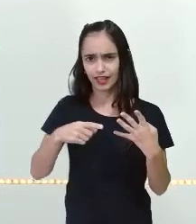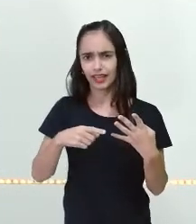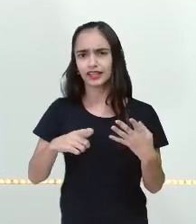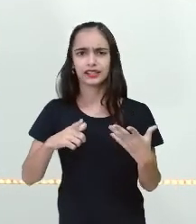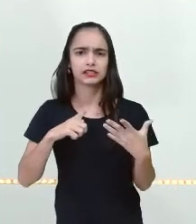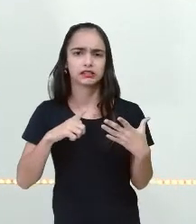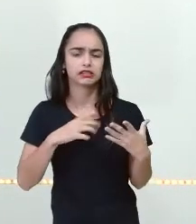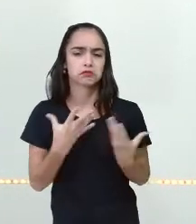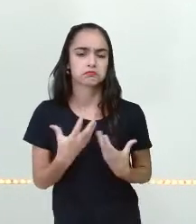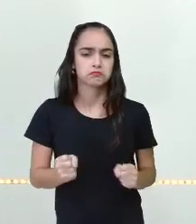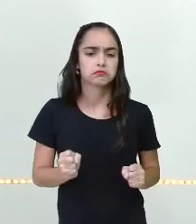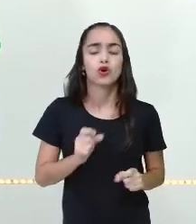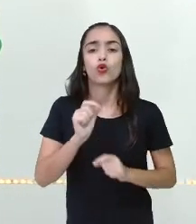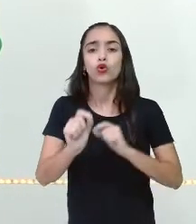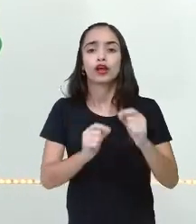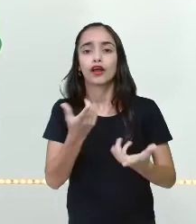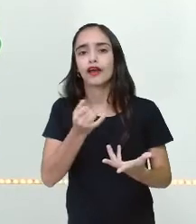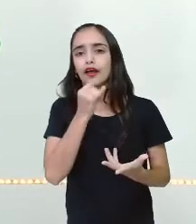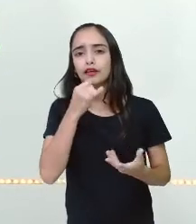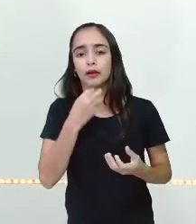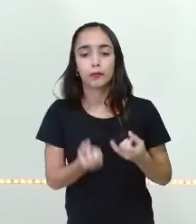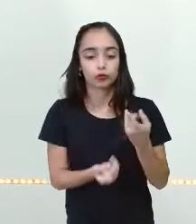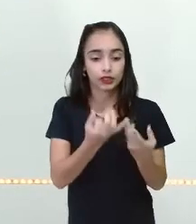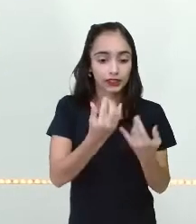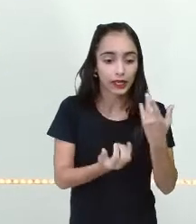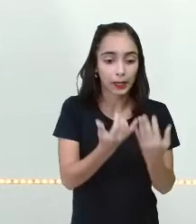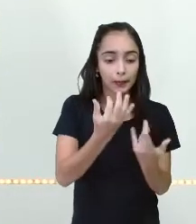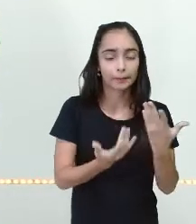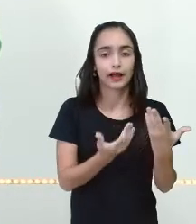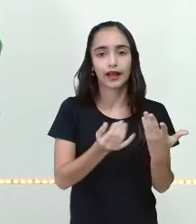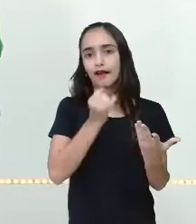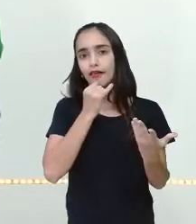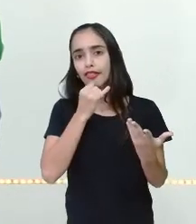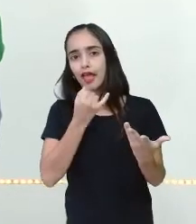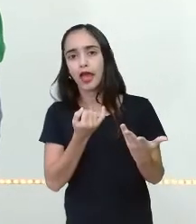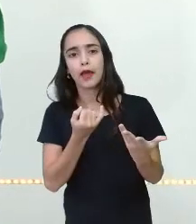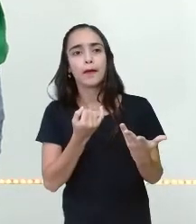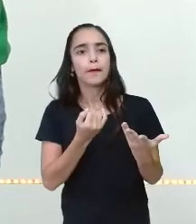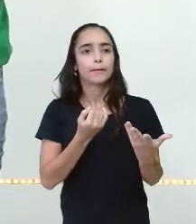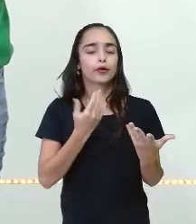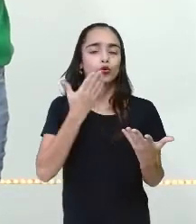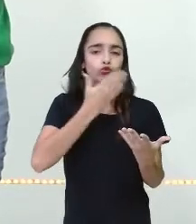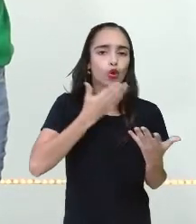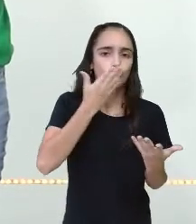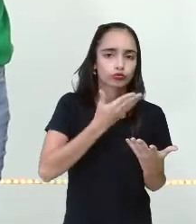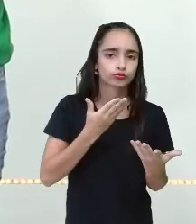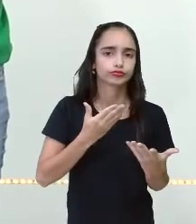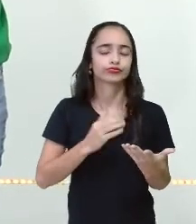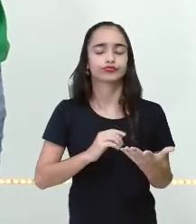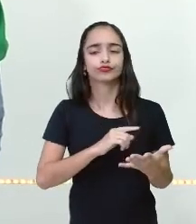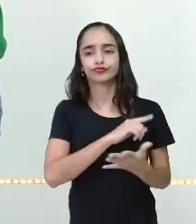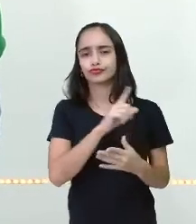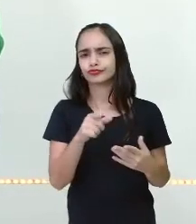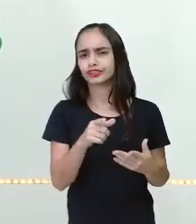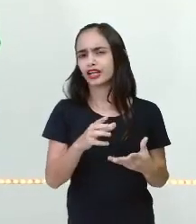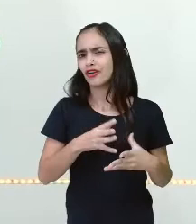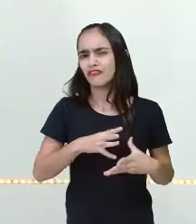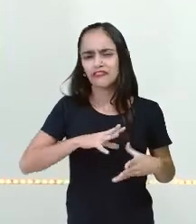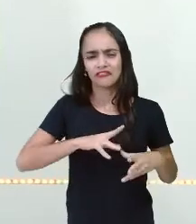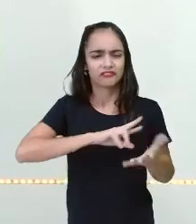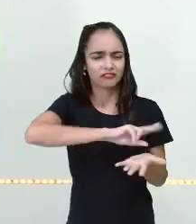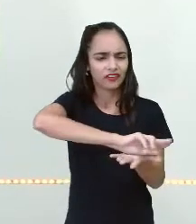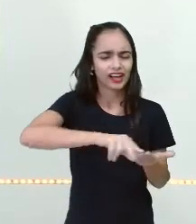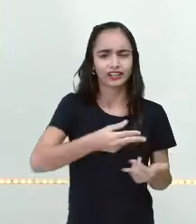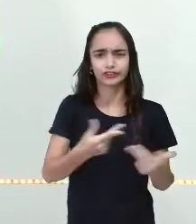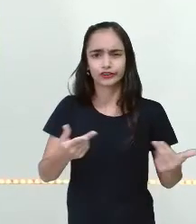da queima de materiais como o bagaço da cana-de-açúcar, a lenha, resíduos agrícolas e até mesmo excrementos